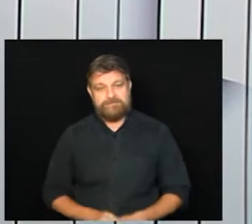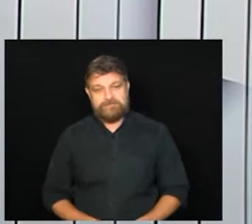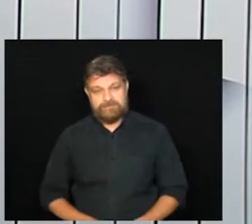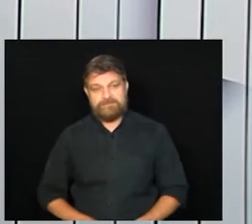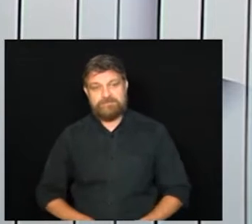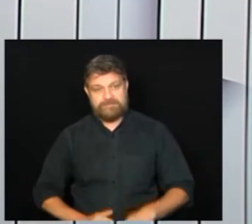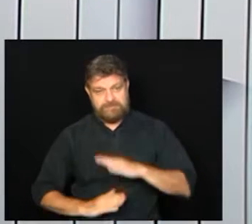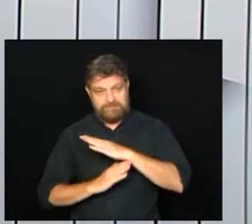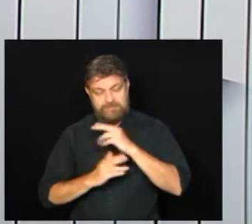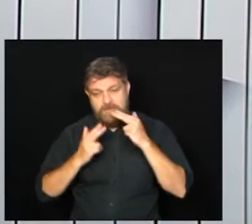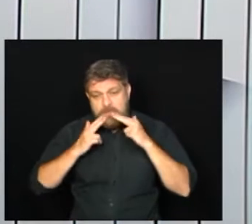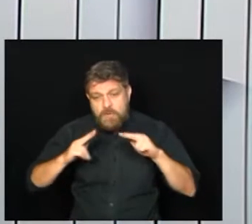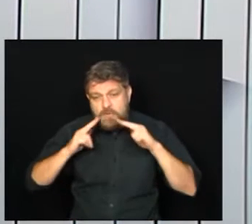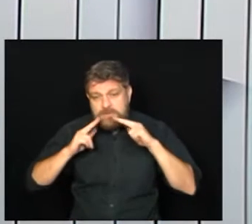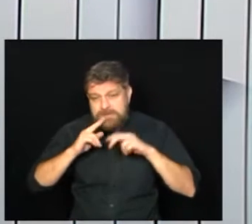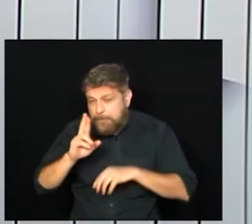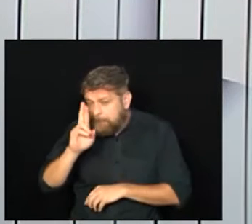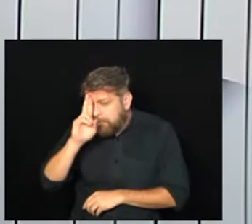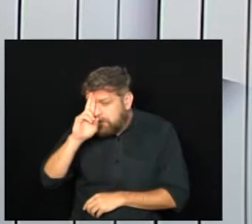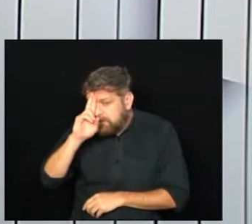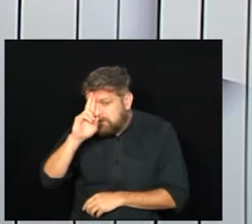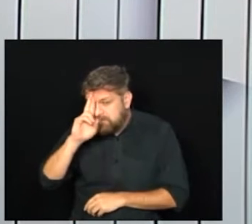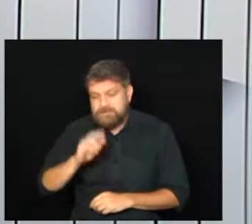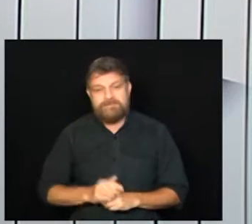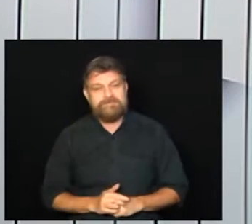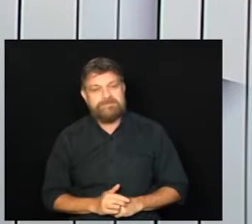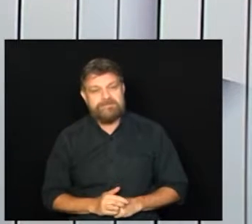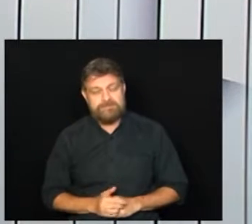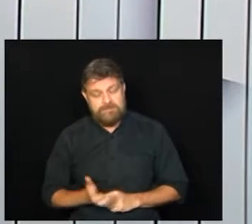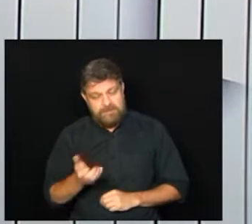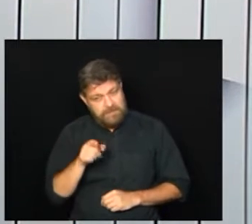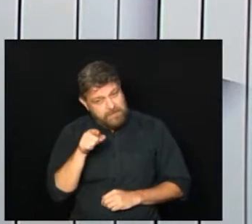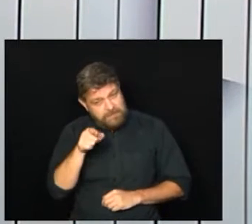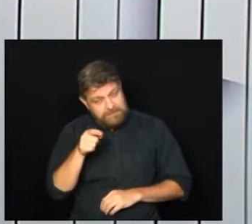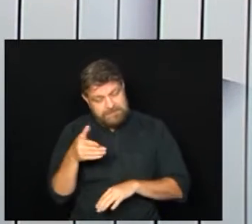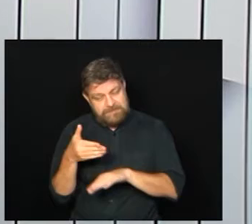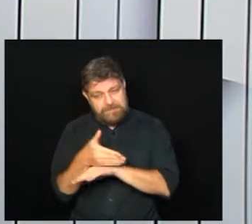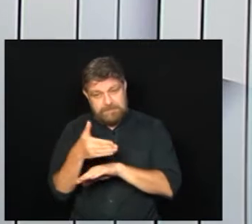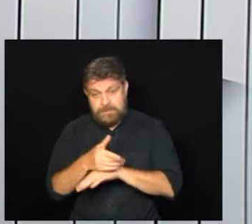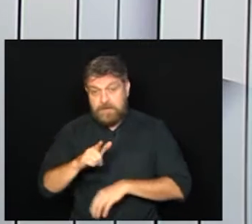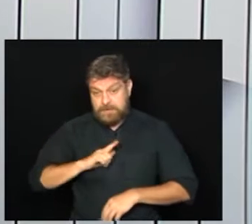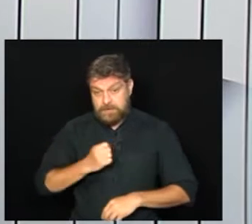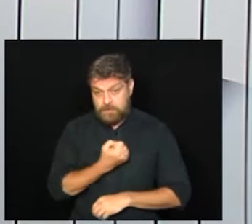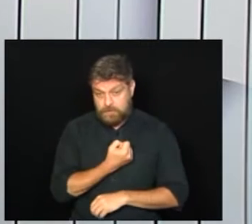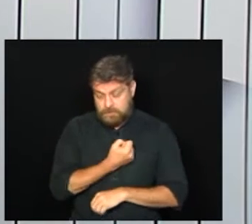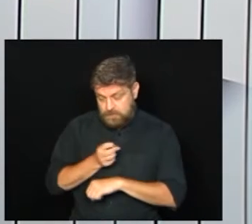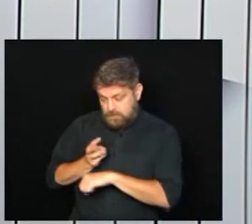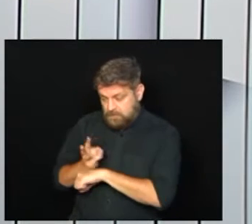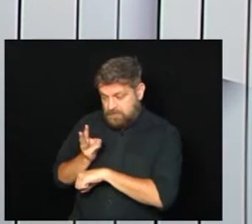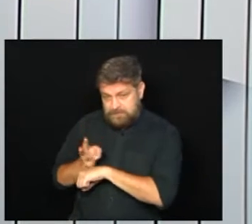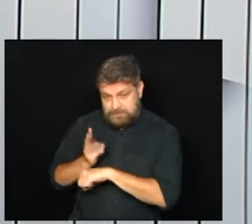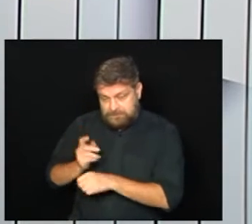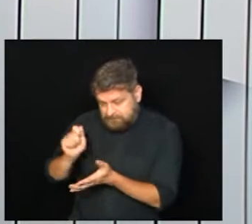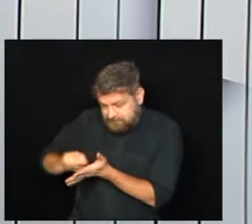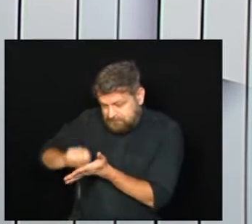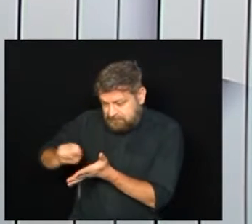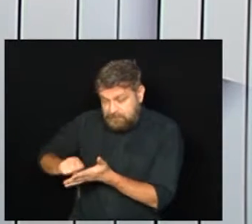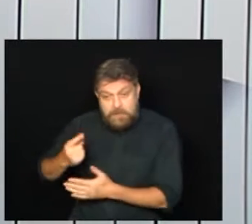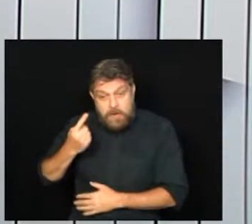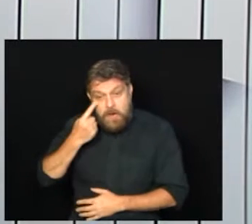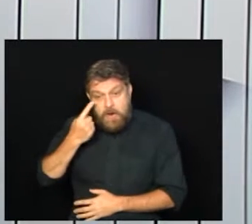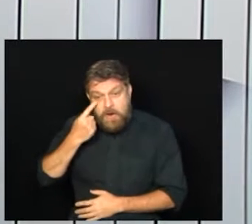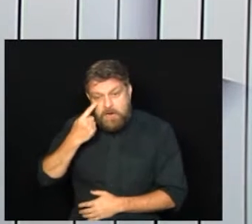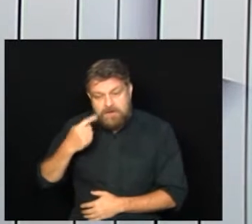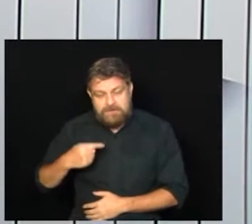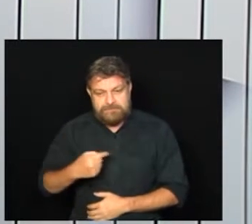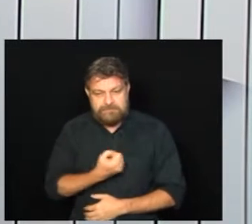ao vivo, meio-dia em ponto. E eu quero a sua participação. Já tem o número do WhatsApp aí anotado, olha só. 19 é